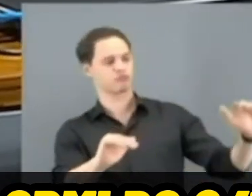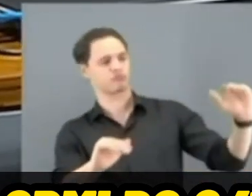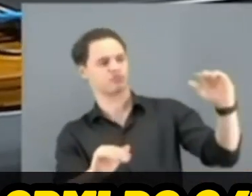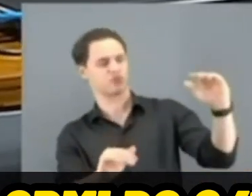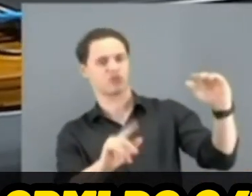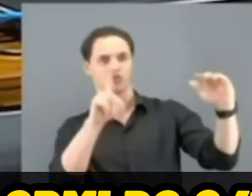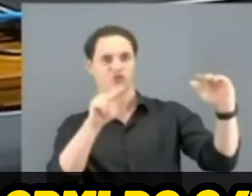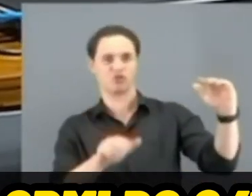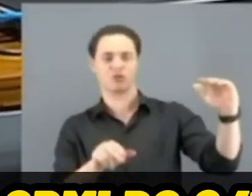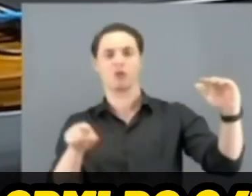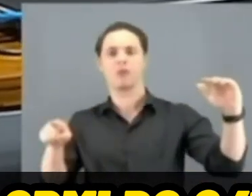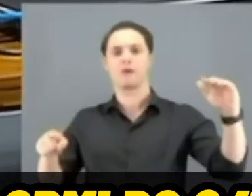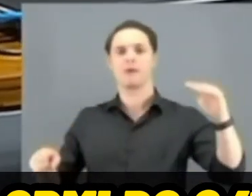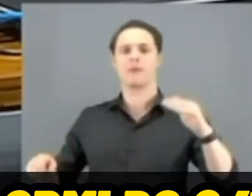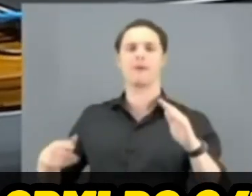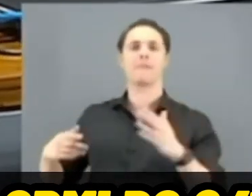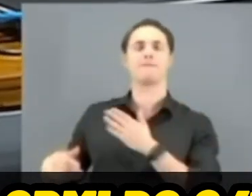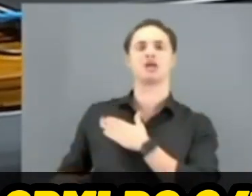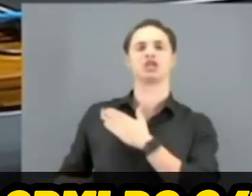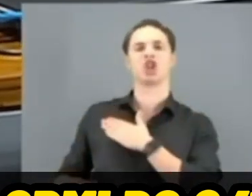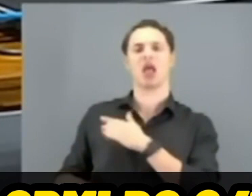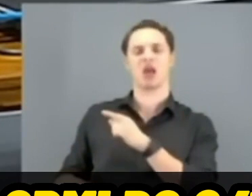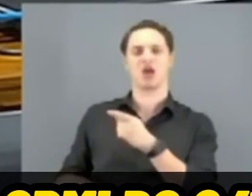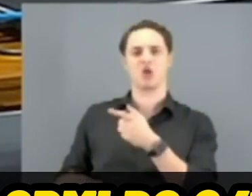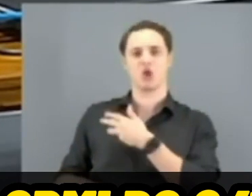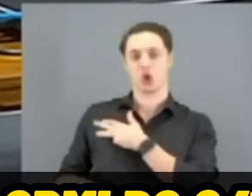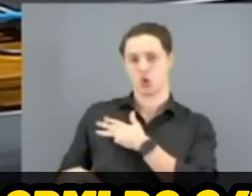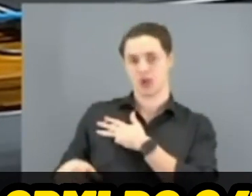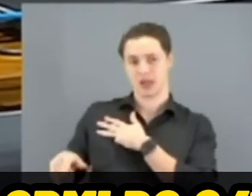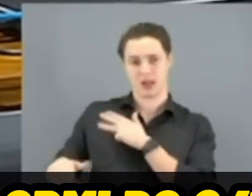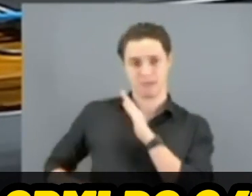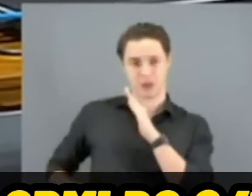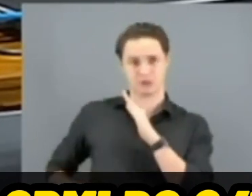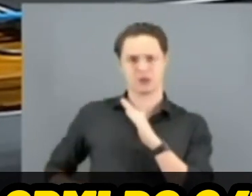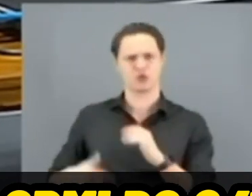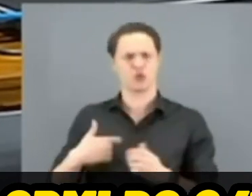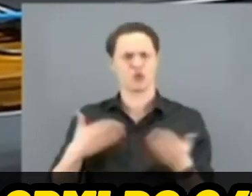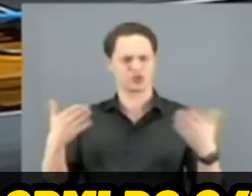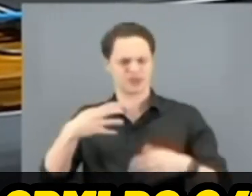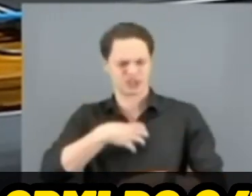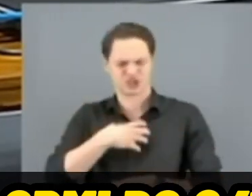patamar do bandido que eles apoiam, que é o Lula. Hoje eu senti nojo.